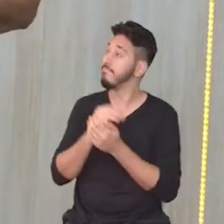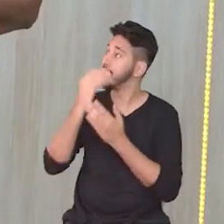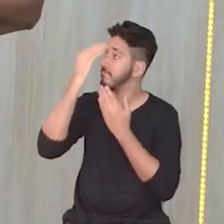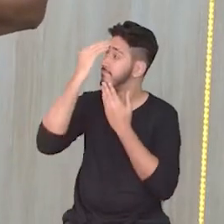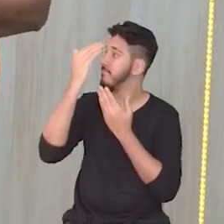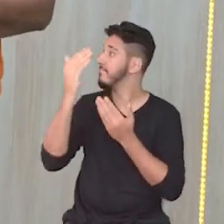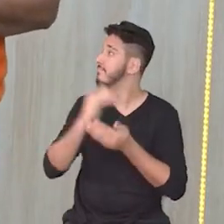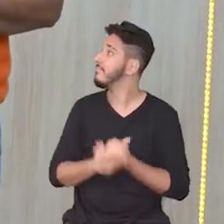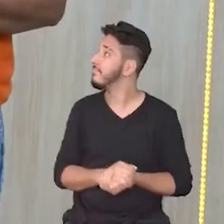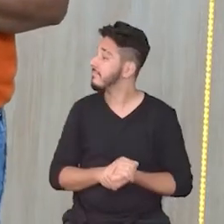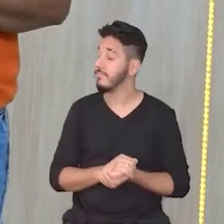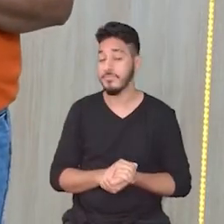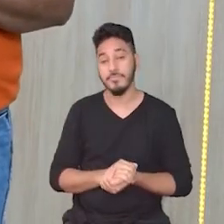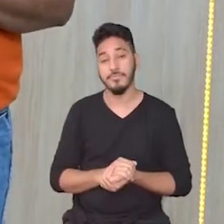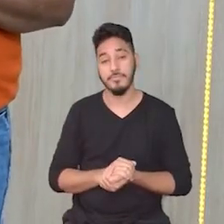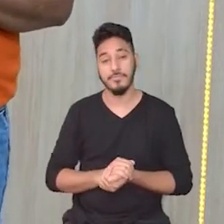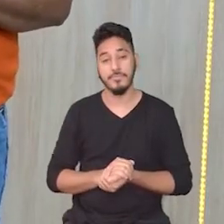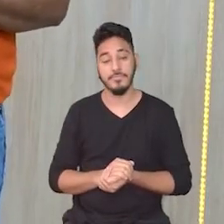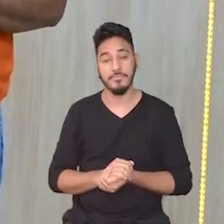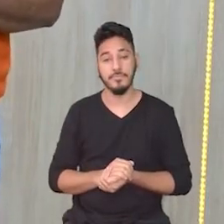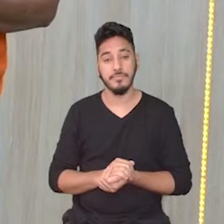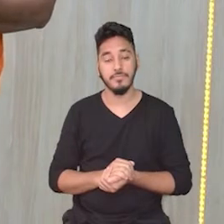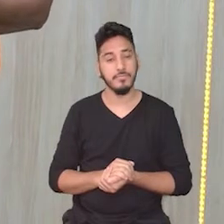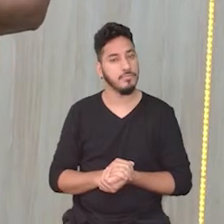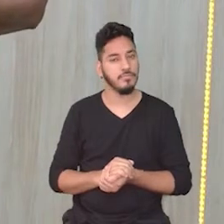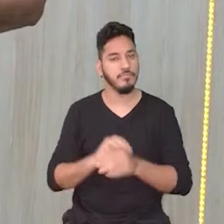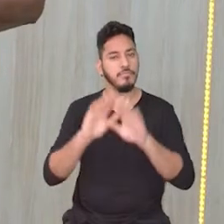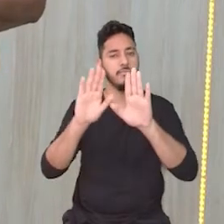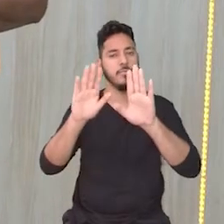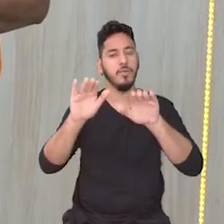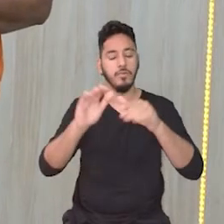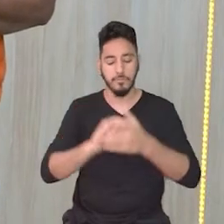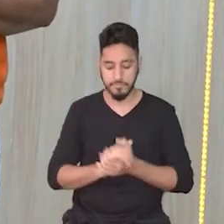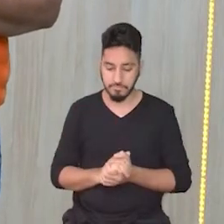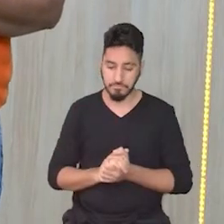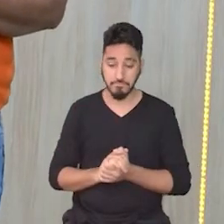Everton. Pessoal, eu trouxe uma